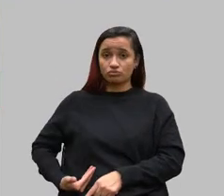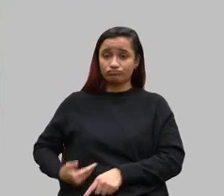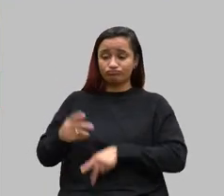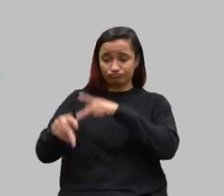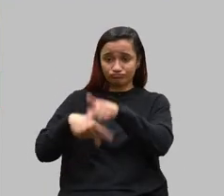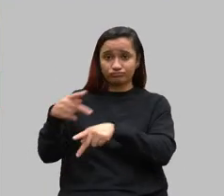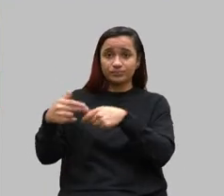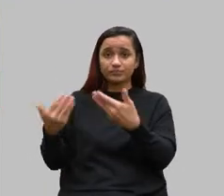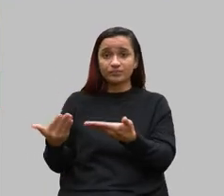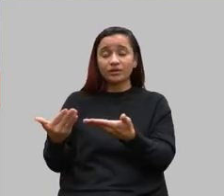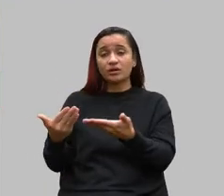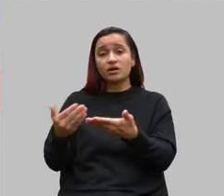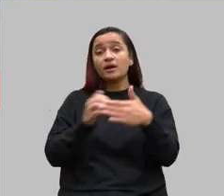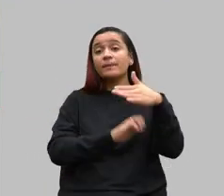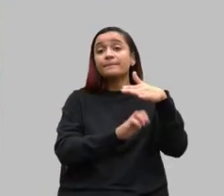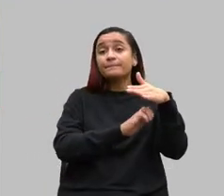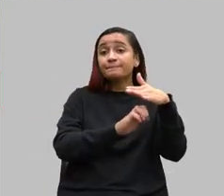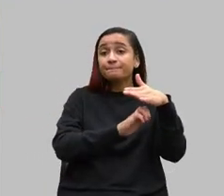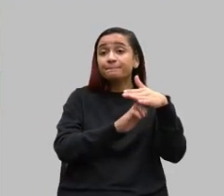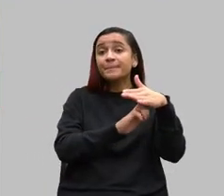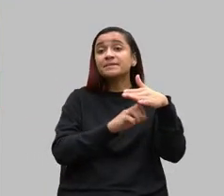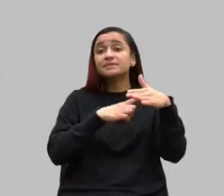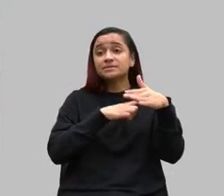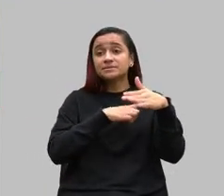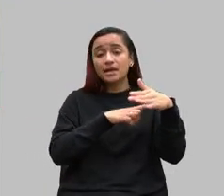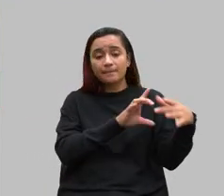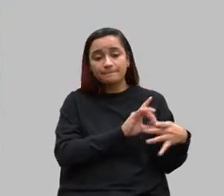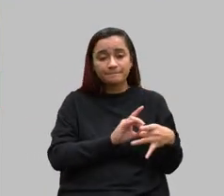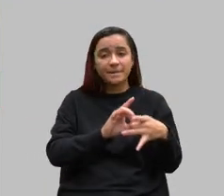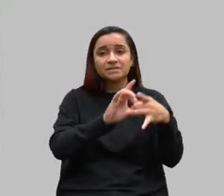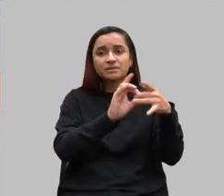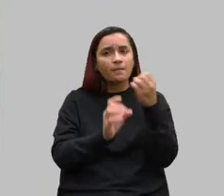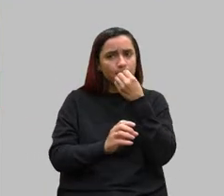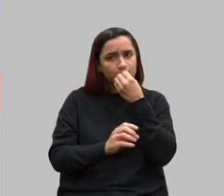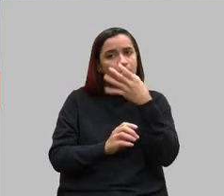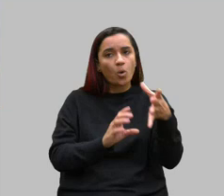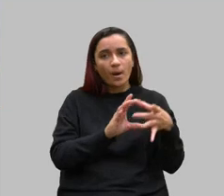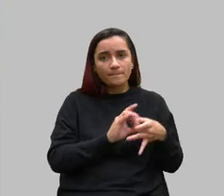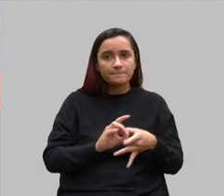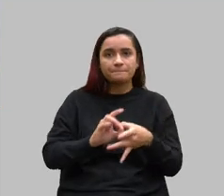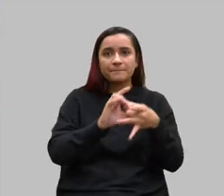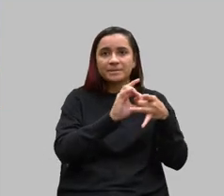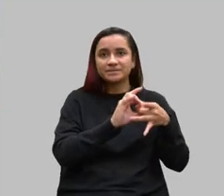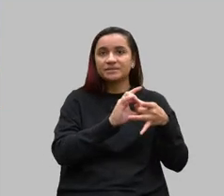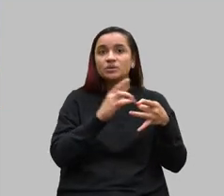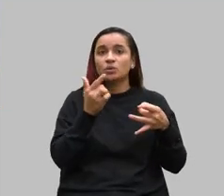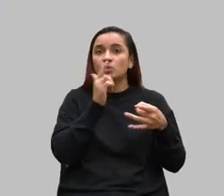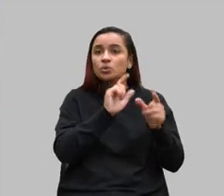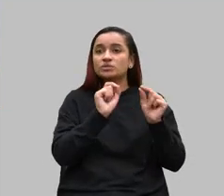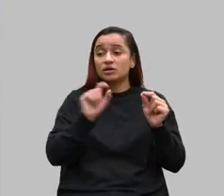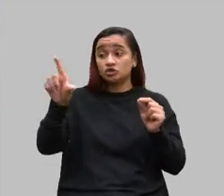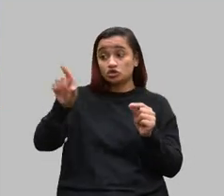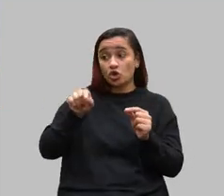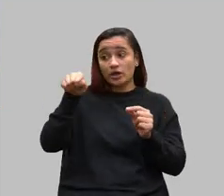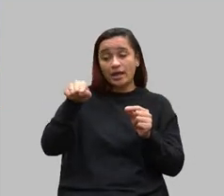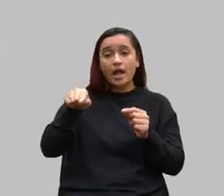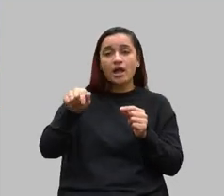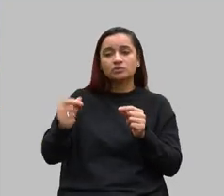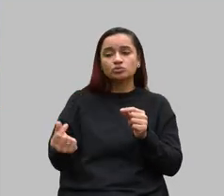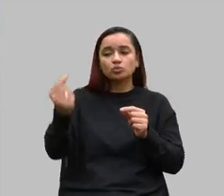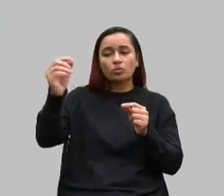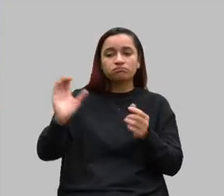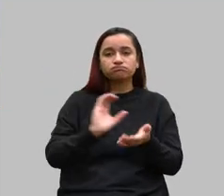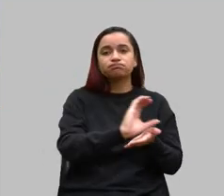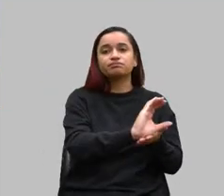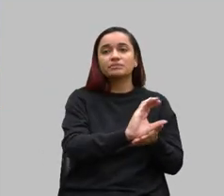empresas em uma parceria uma boa parceria exploram aquilo aquele aquele ativo economicamente mas o